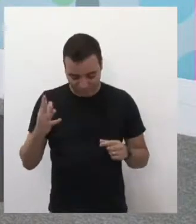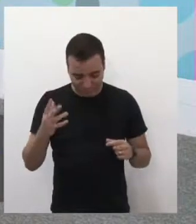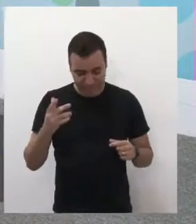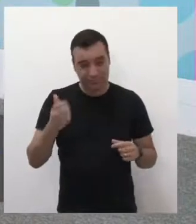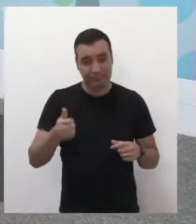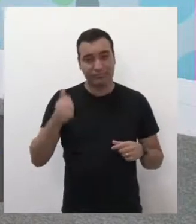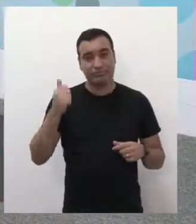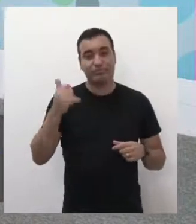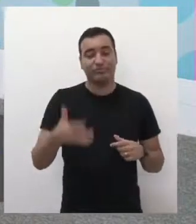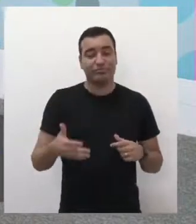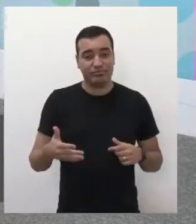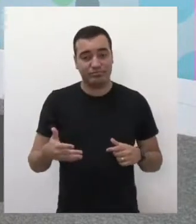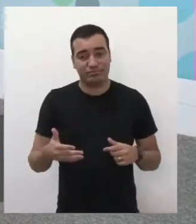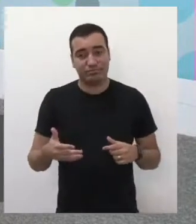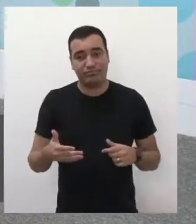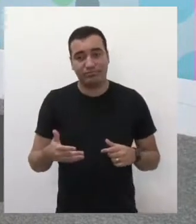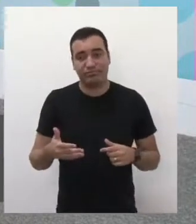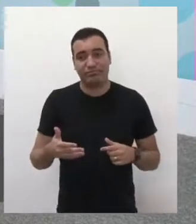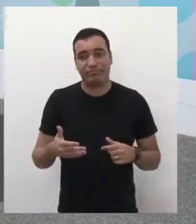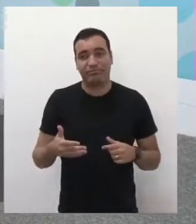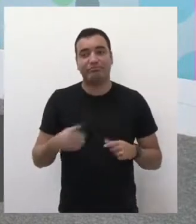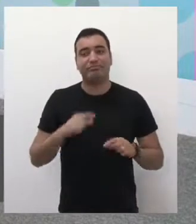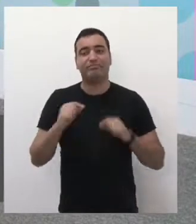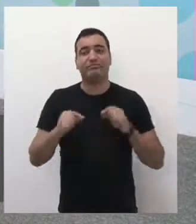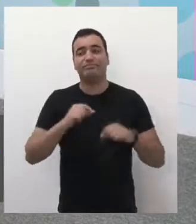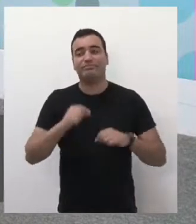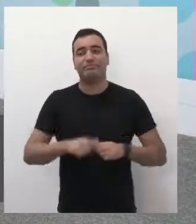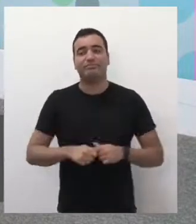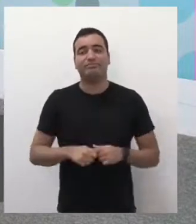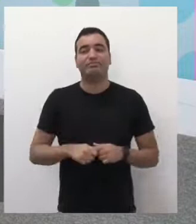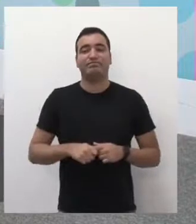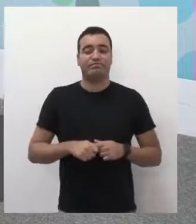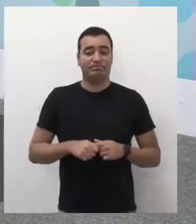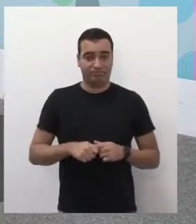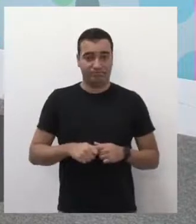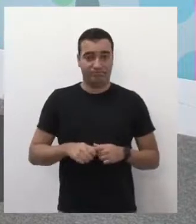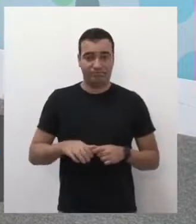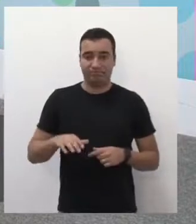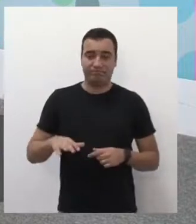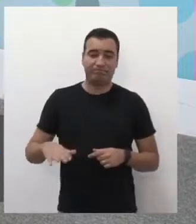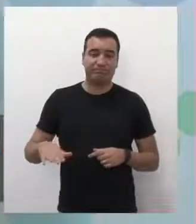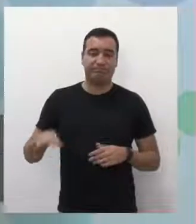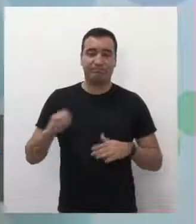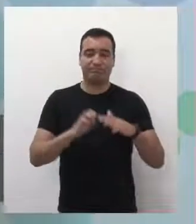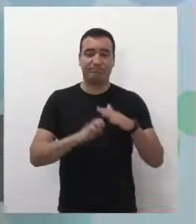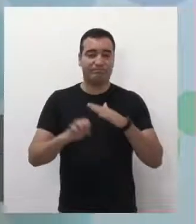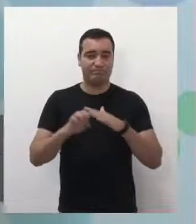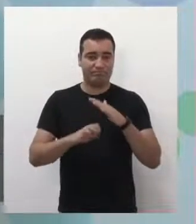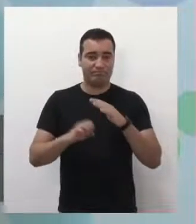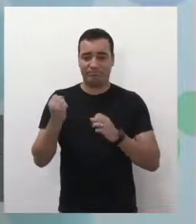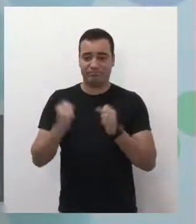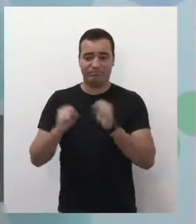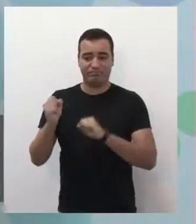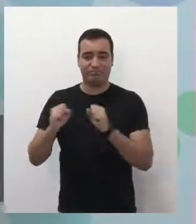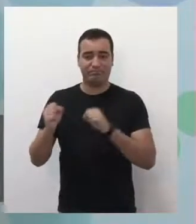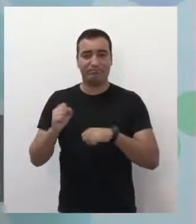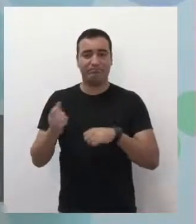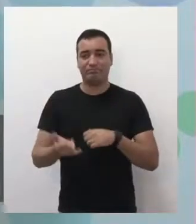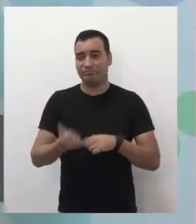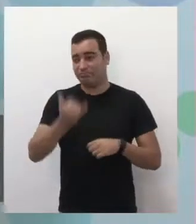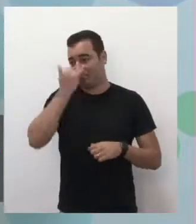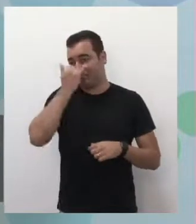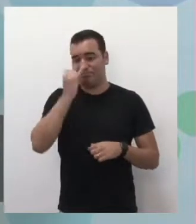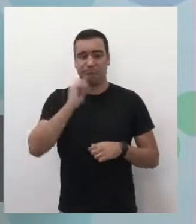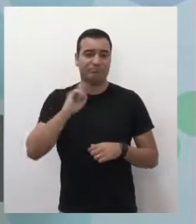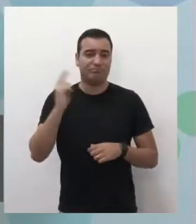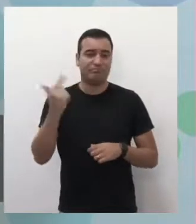falando, basicamente, né, Ed, é que assim, as empresas, elas não têm prejuízo. O prejuízo